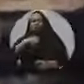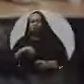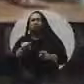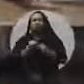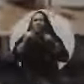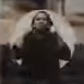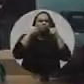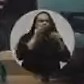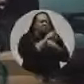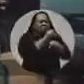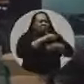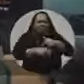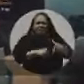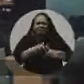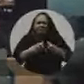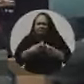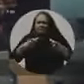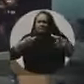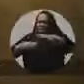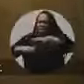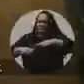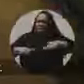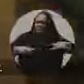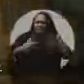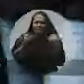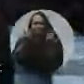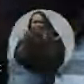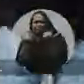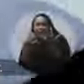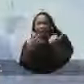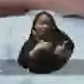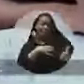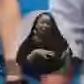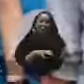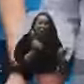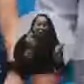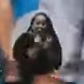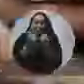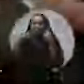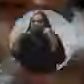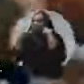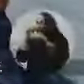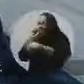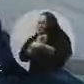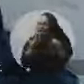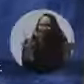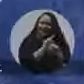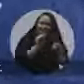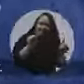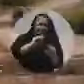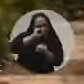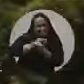gerar mais empregos com a criação do Polo Logístico de Valéria. Bora nessa levada, bora com o Bruno, não para não.